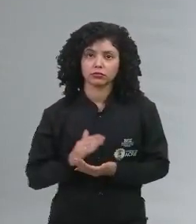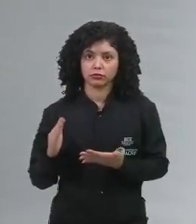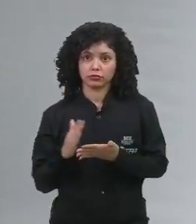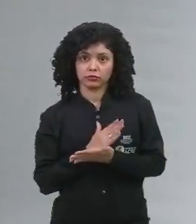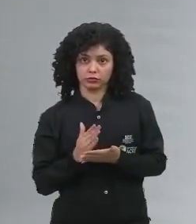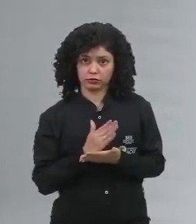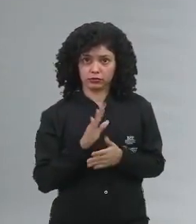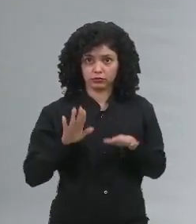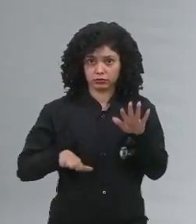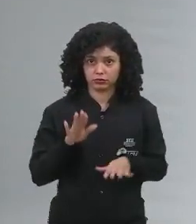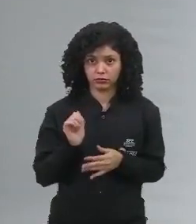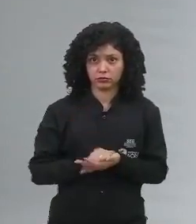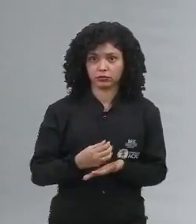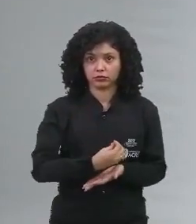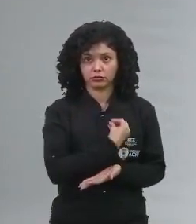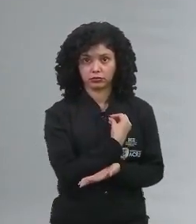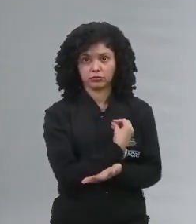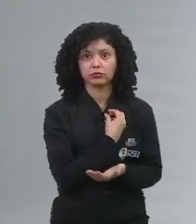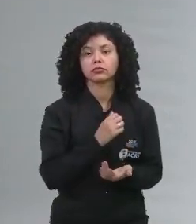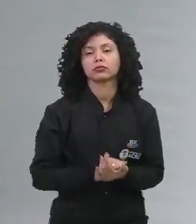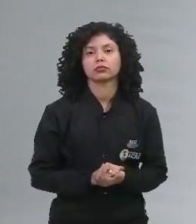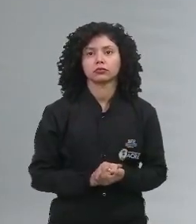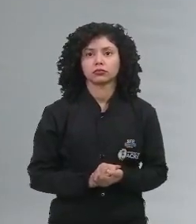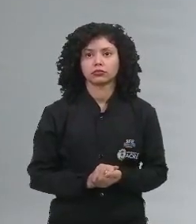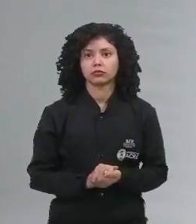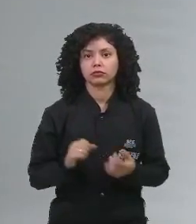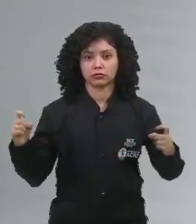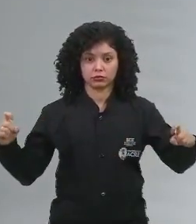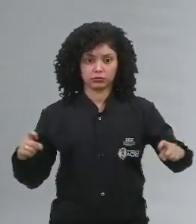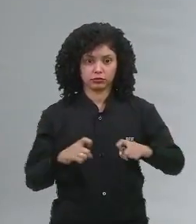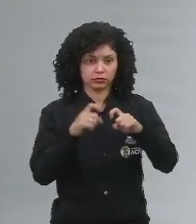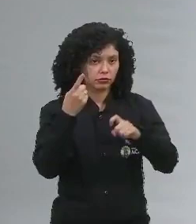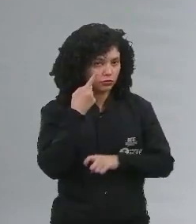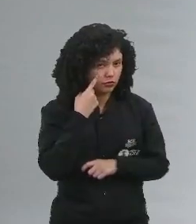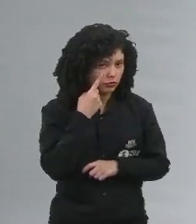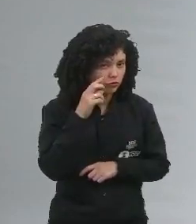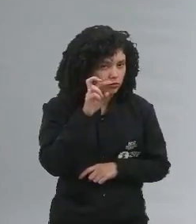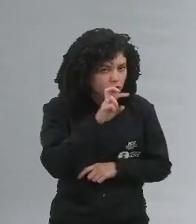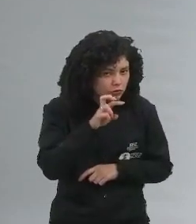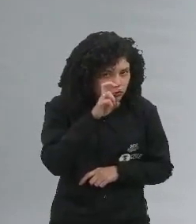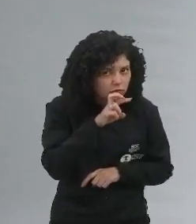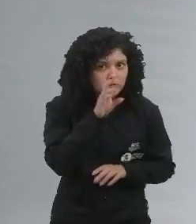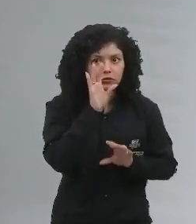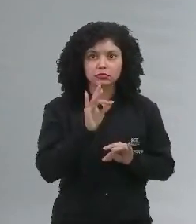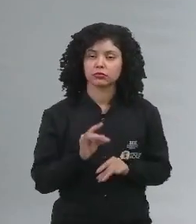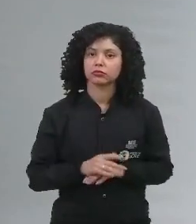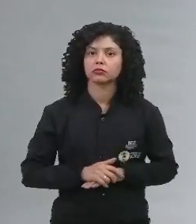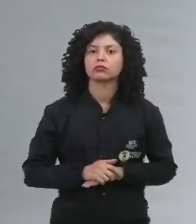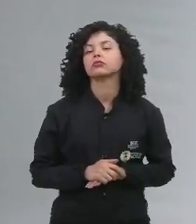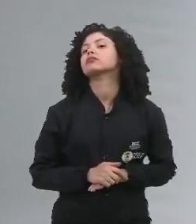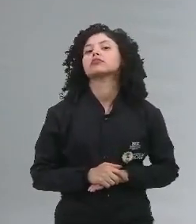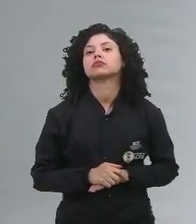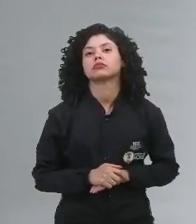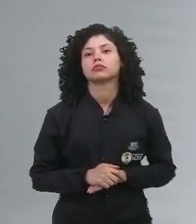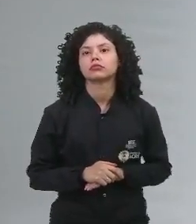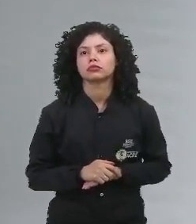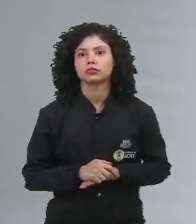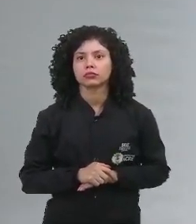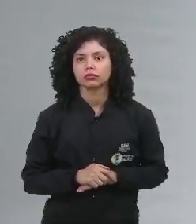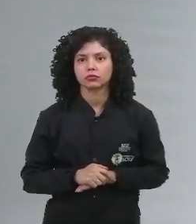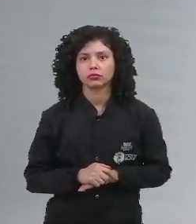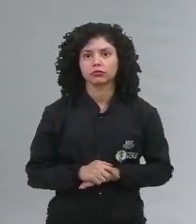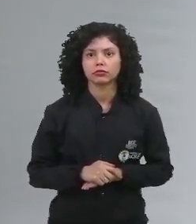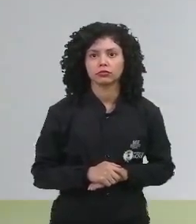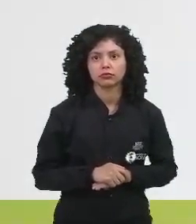às vezes, presencia uma cena de acidente e aí a pessoa quer ficar ali atrapalhando o trânsito para dar uma olhada. São aqueles curiosos